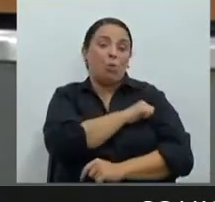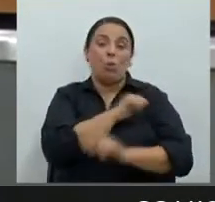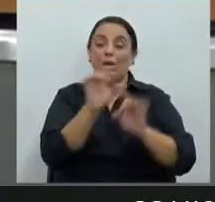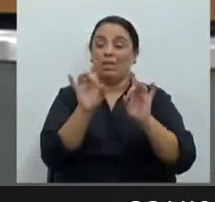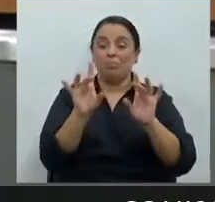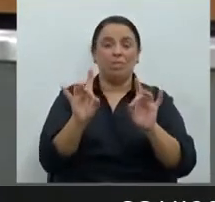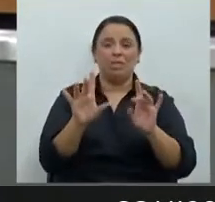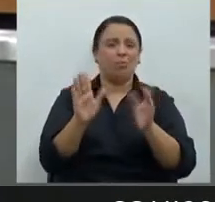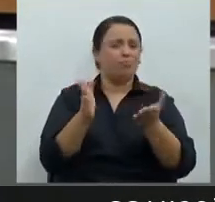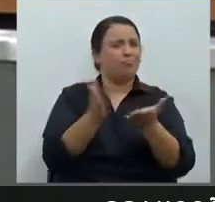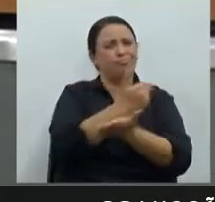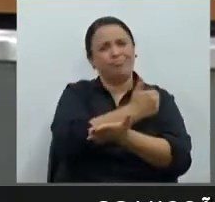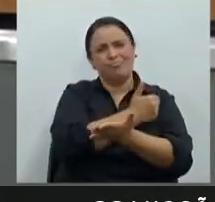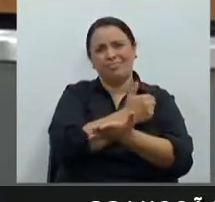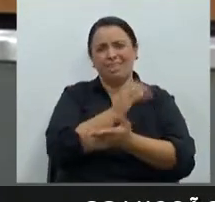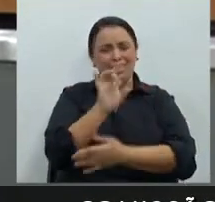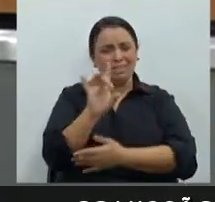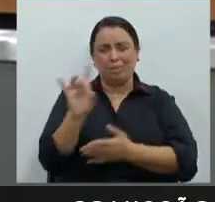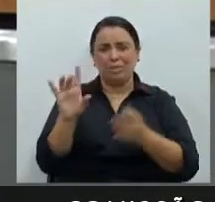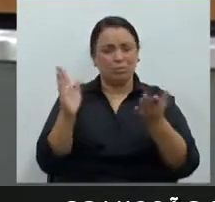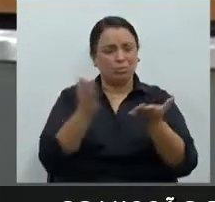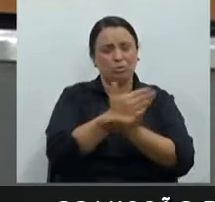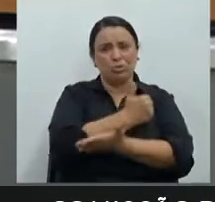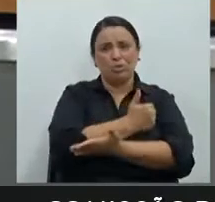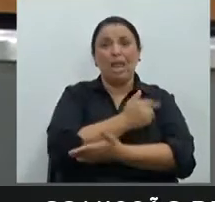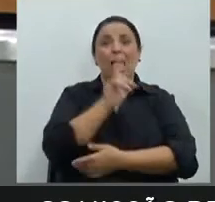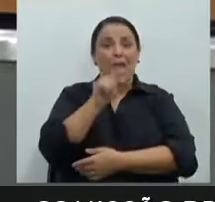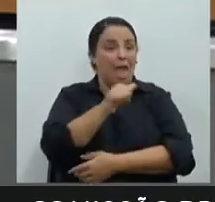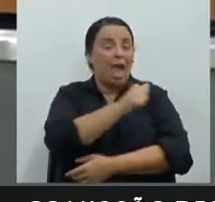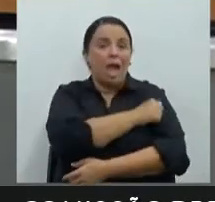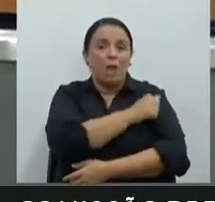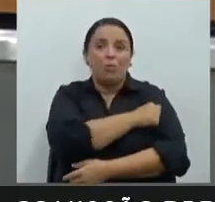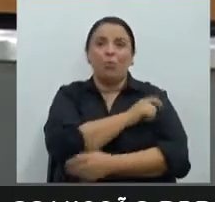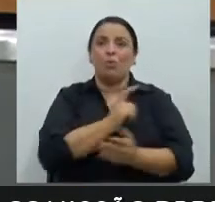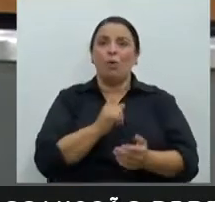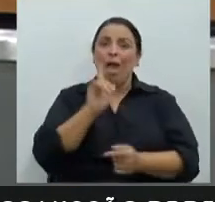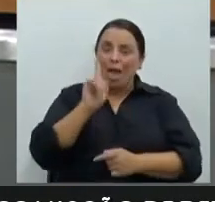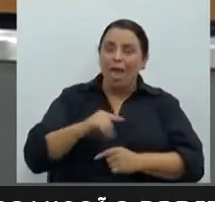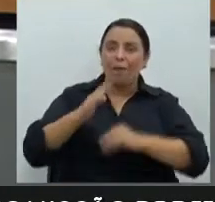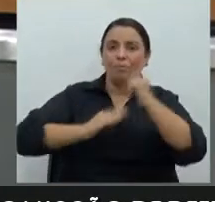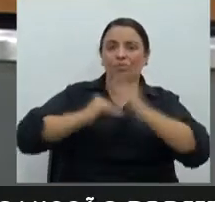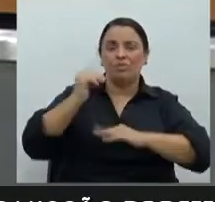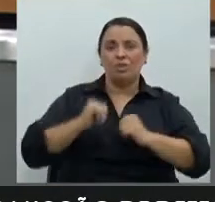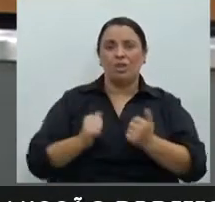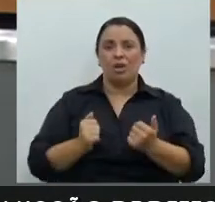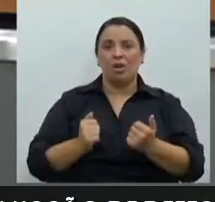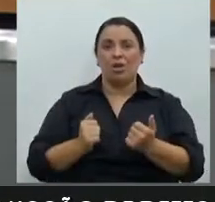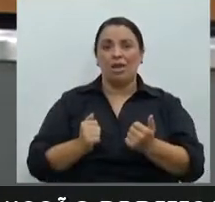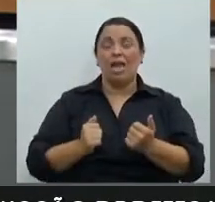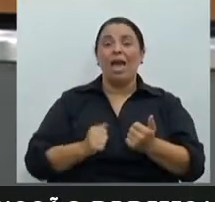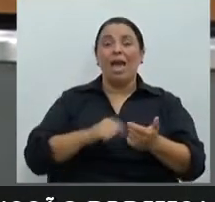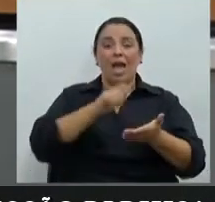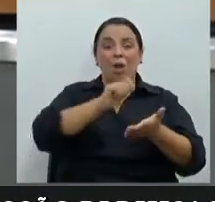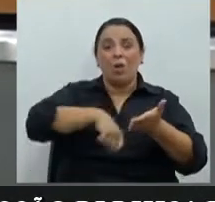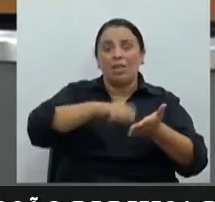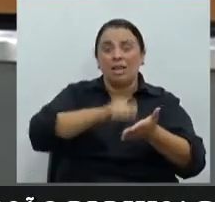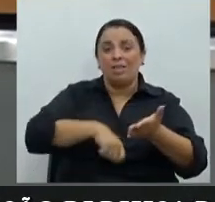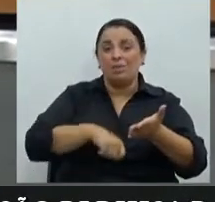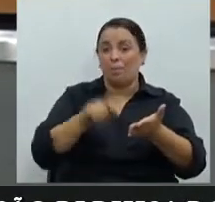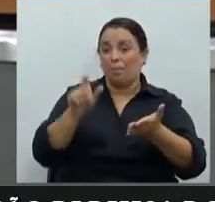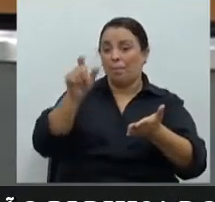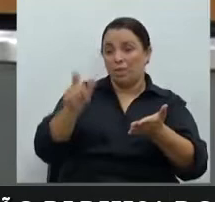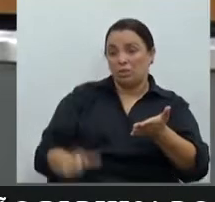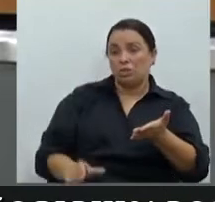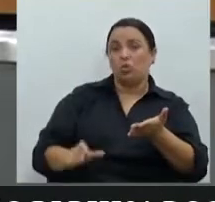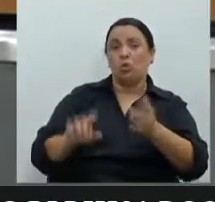só. Profissional é um profissional só. A designação pessoa com deficiência, ela precisa ser acolhida